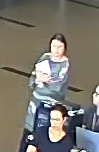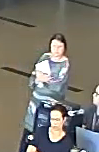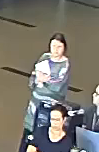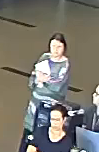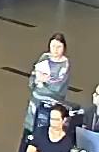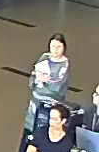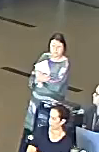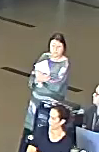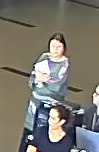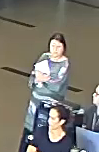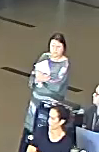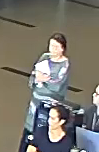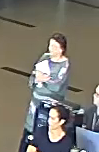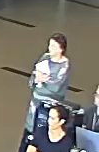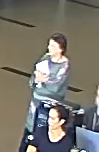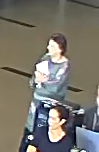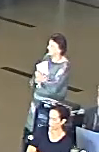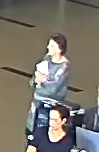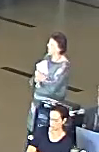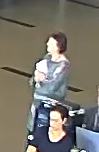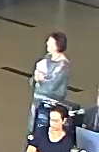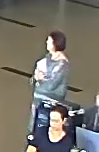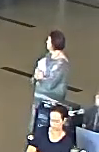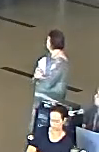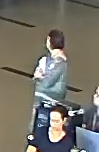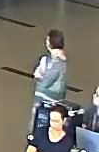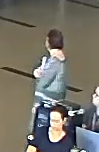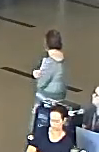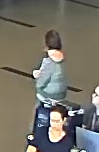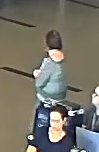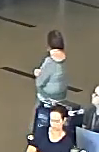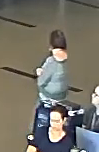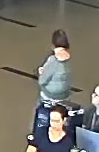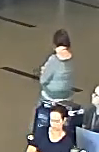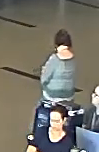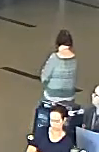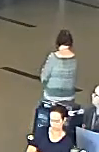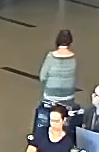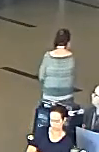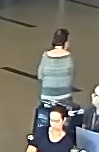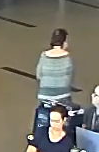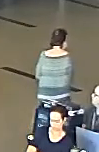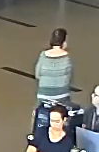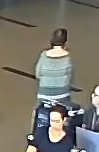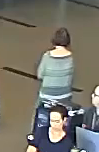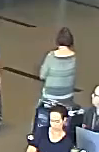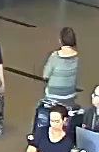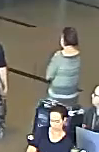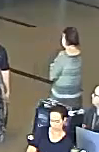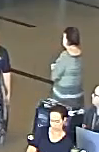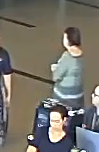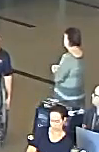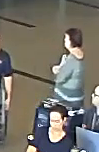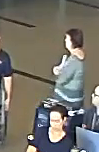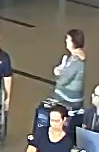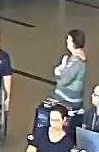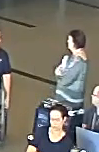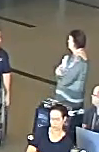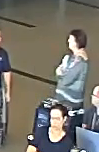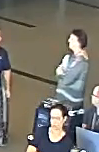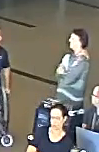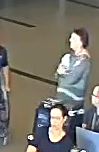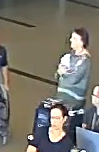dessa comissão e nessa tarde especialmente presidindo a audiência do nosso Deputado Betão que de forma muito Consciente